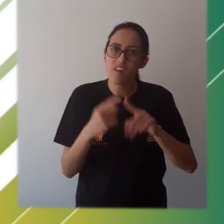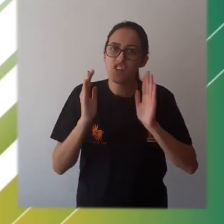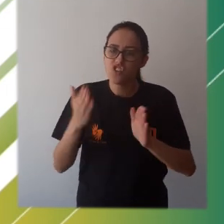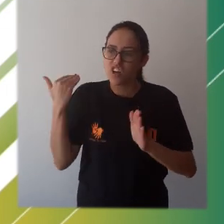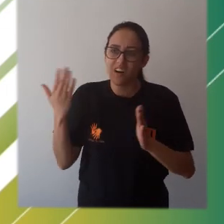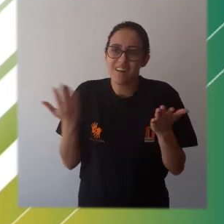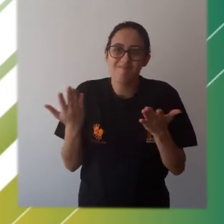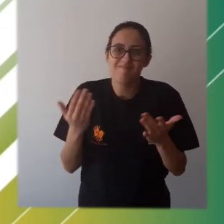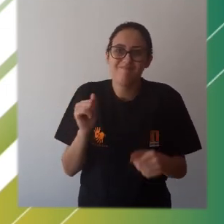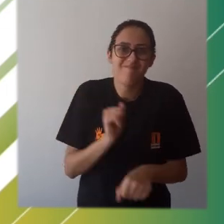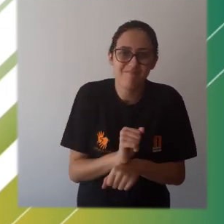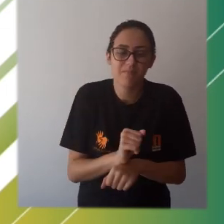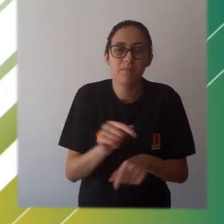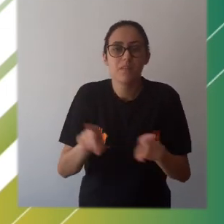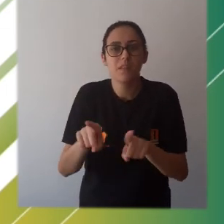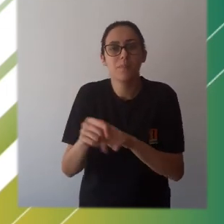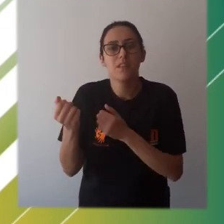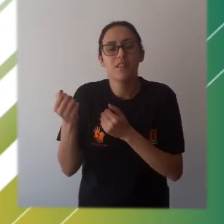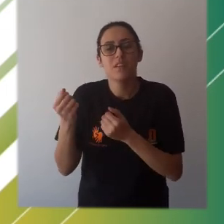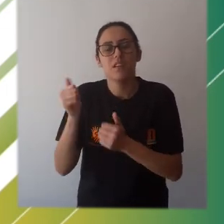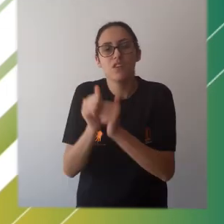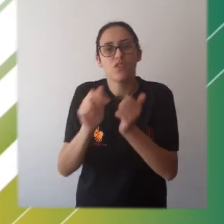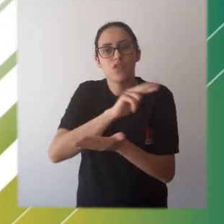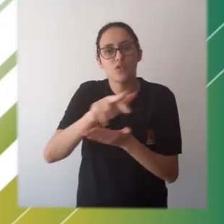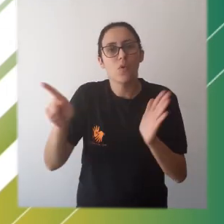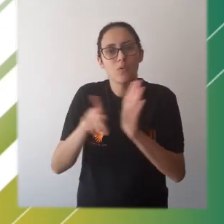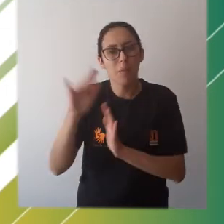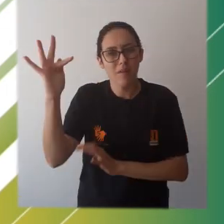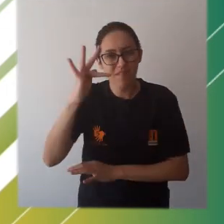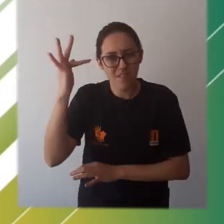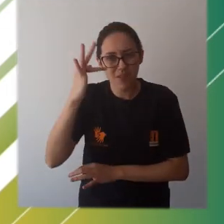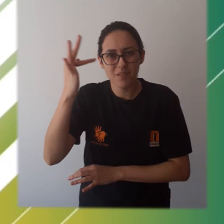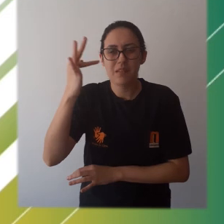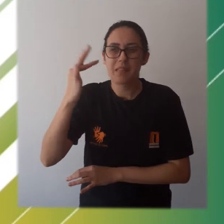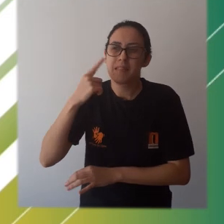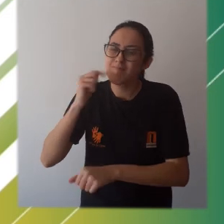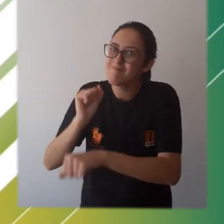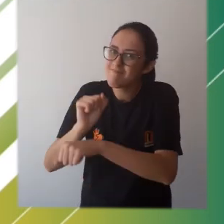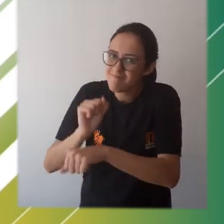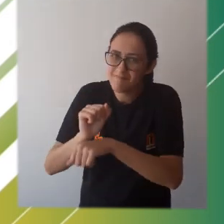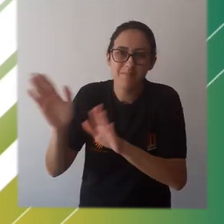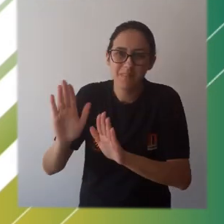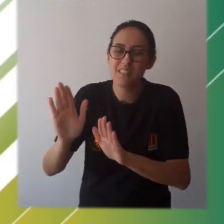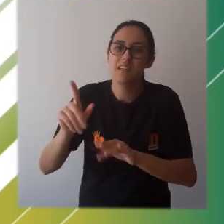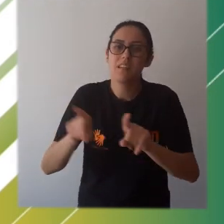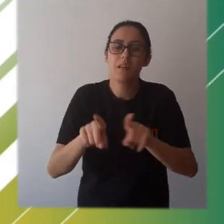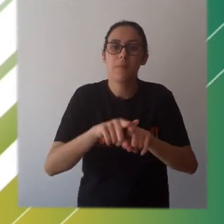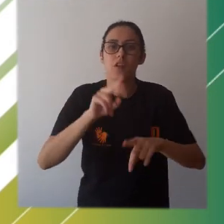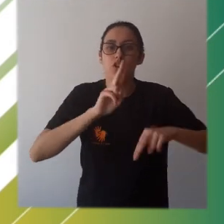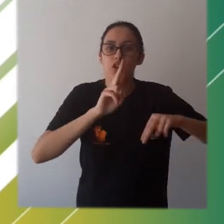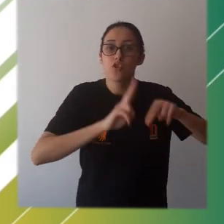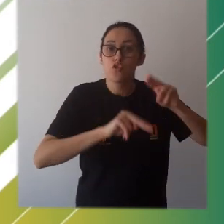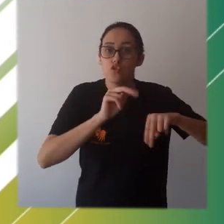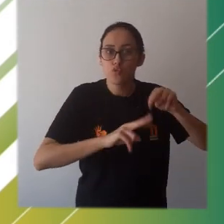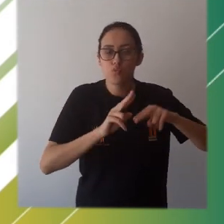A, e optamos em realizar os Jogos Universitários, que é edição única, mantivemos o Parajaps, que estaria sendo realizado agora